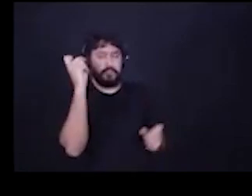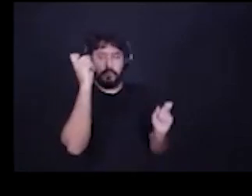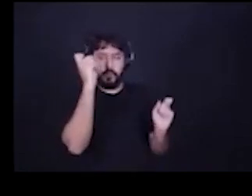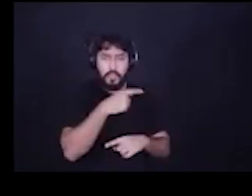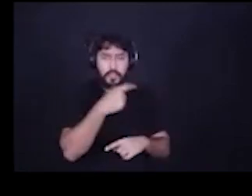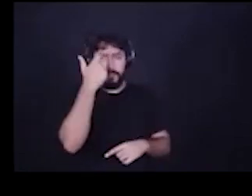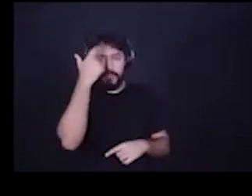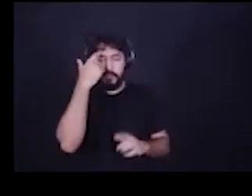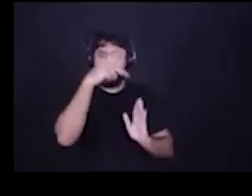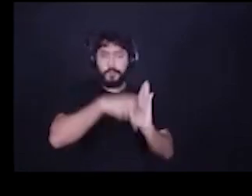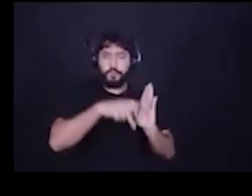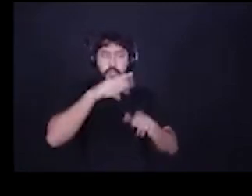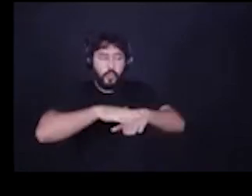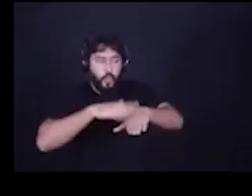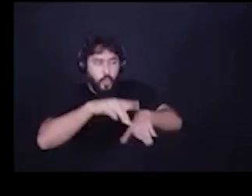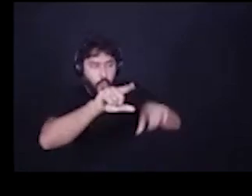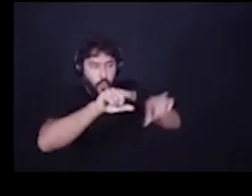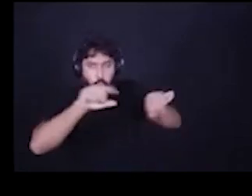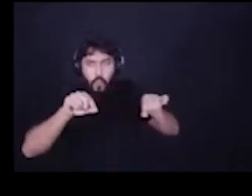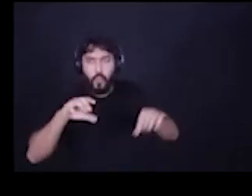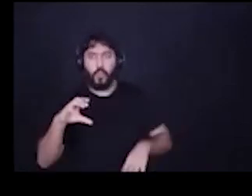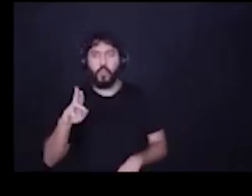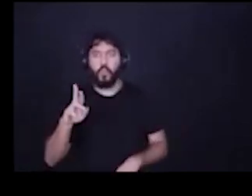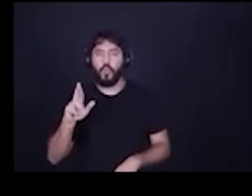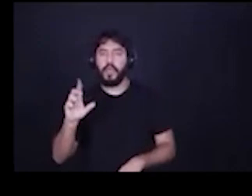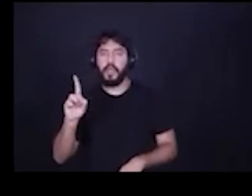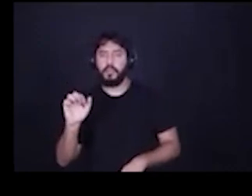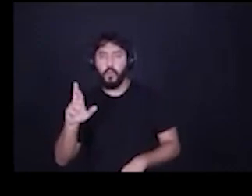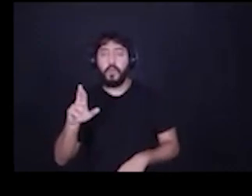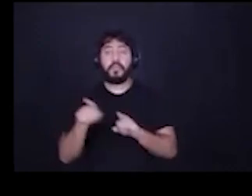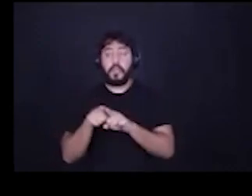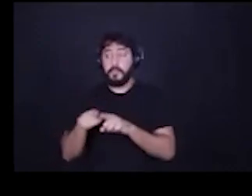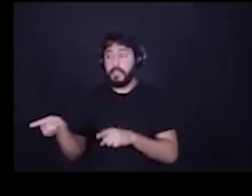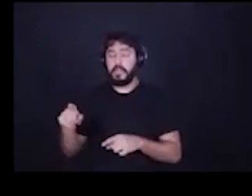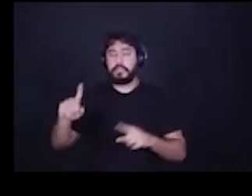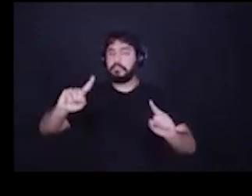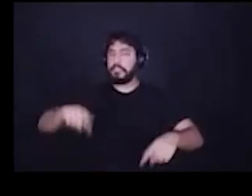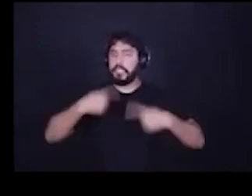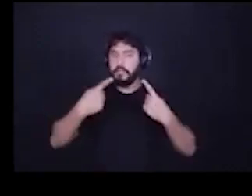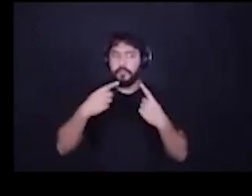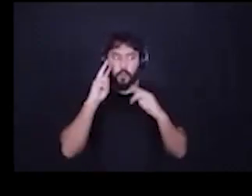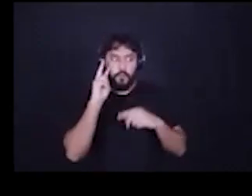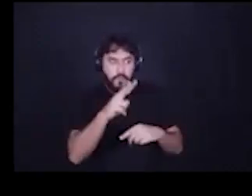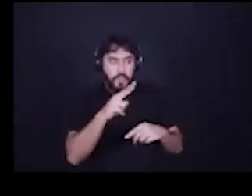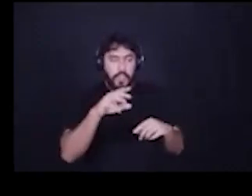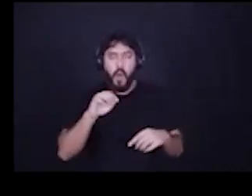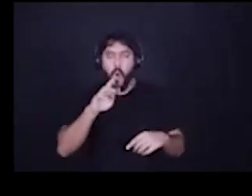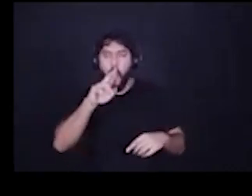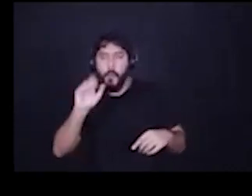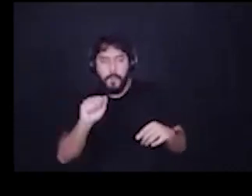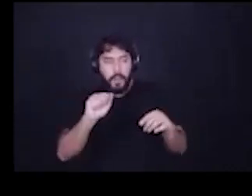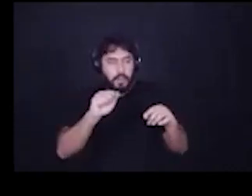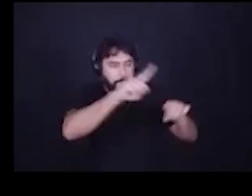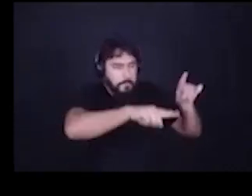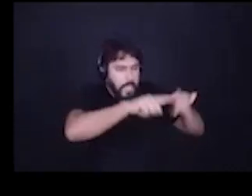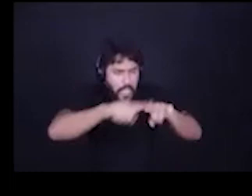curatorial, de como estava sendo um desafio para ele olhar a totalidade da obra do Granato e tentar criar um sentido ali e distribuir